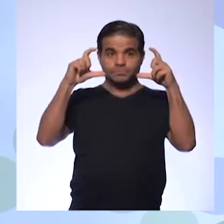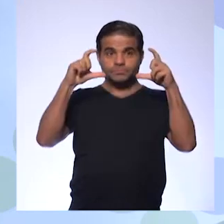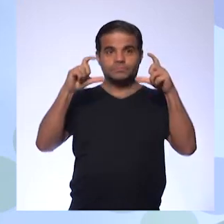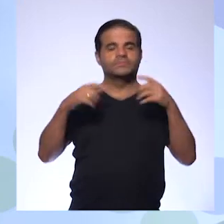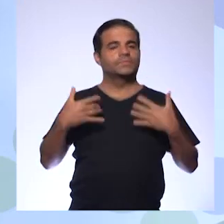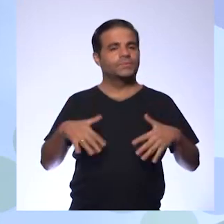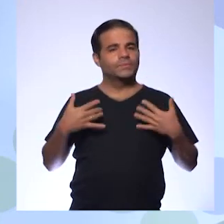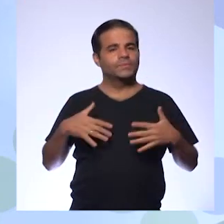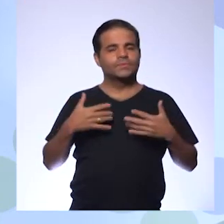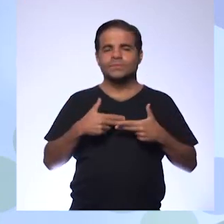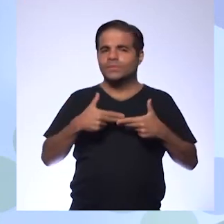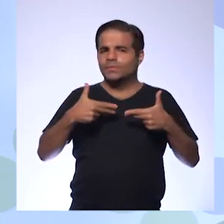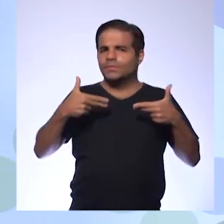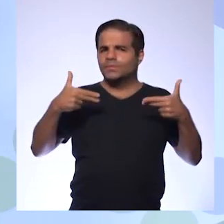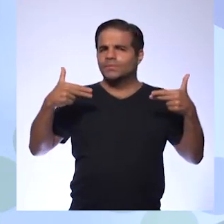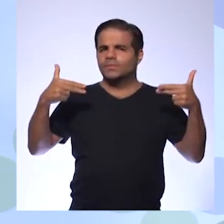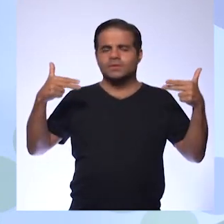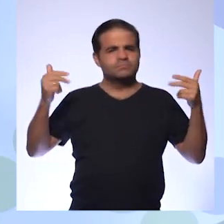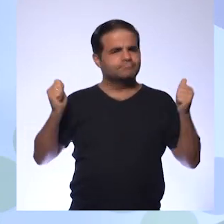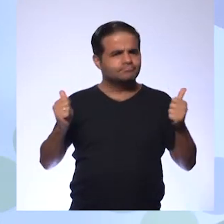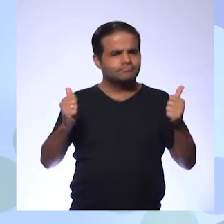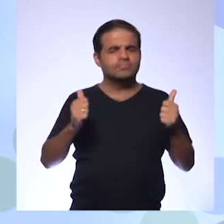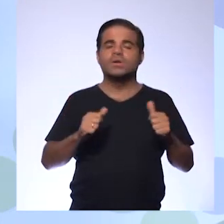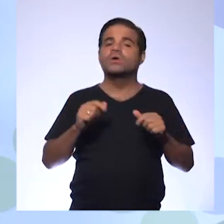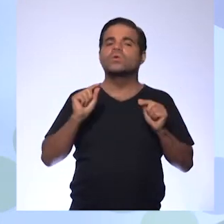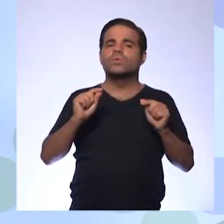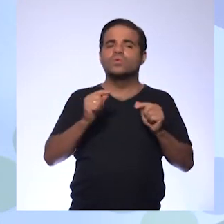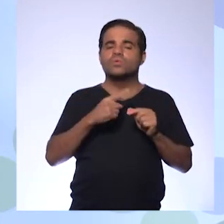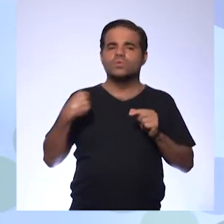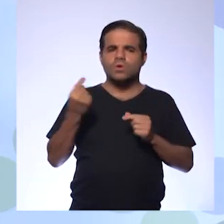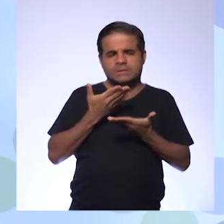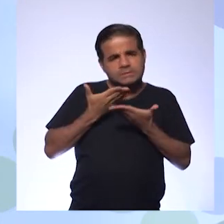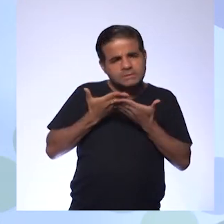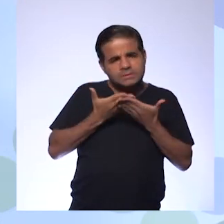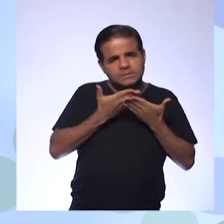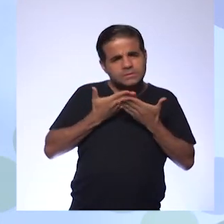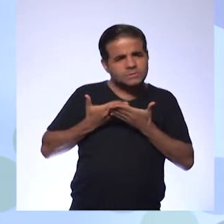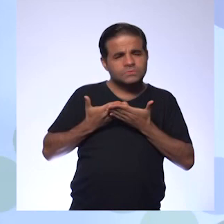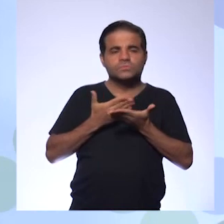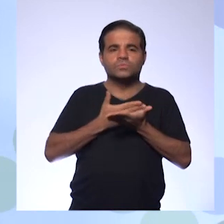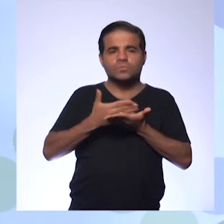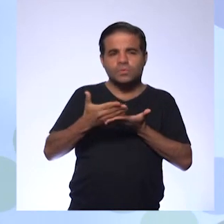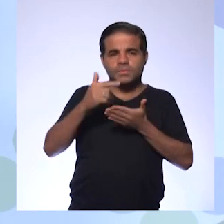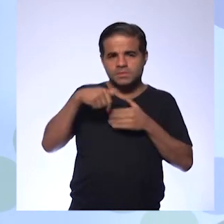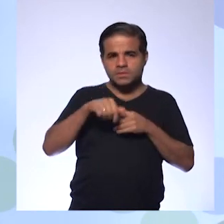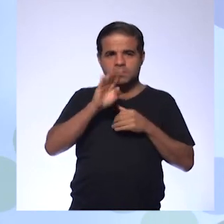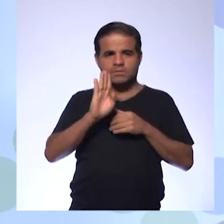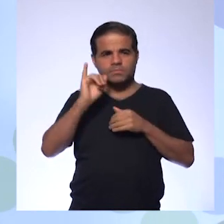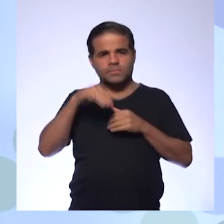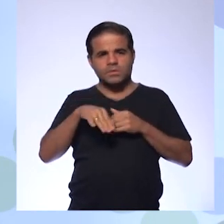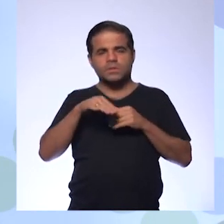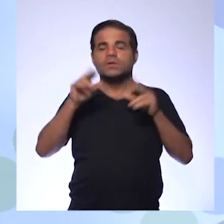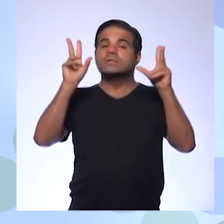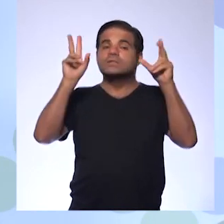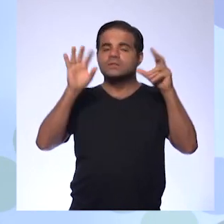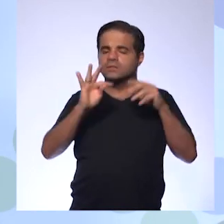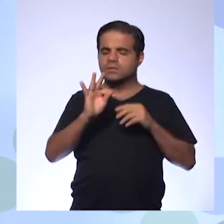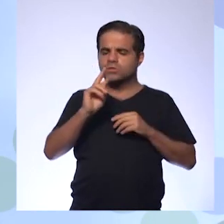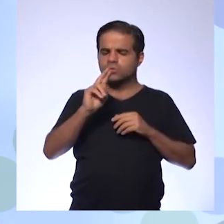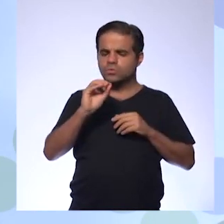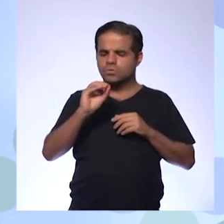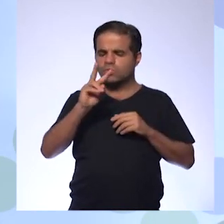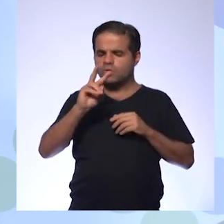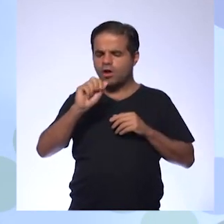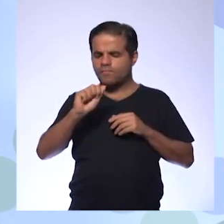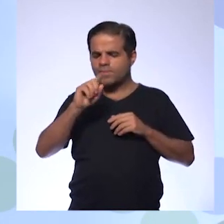O É, tudo negócio um pouco. tá assim. Mas vamos lá, gente, é assim. Quando a gente estudou no começo desse bimestre trovadorismo, a gente,